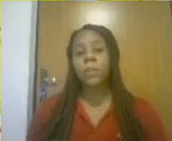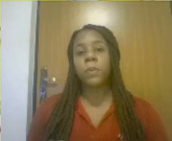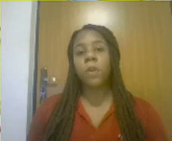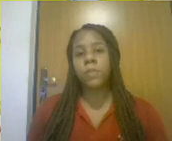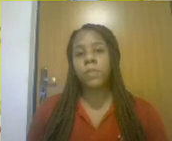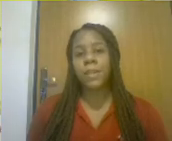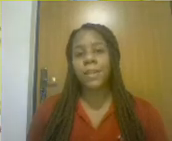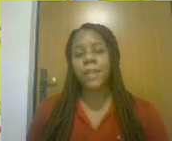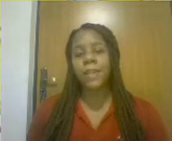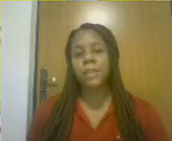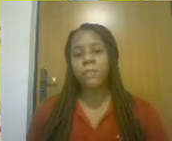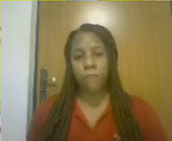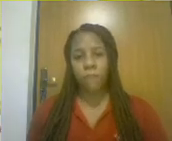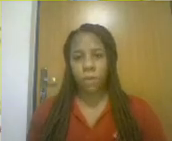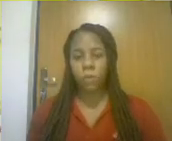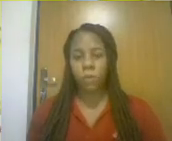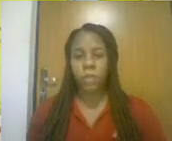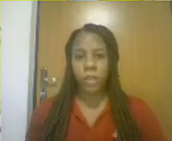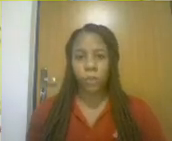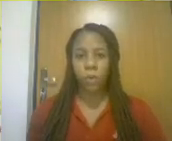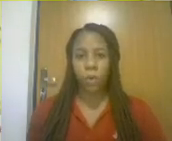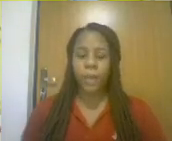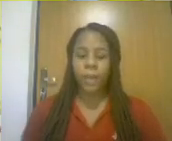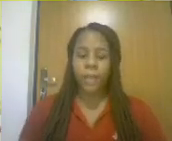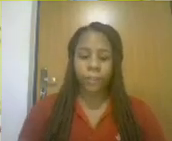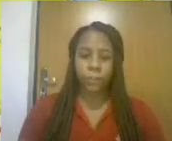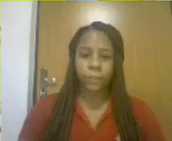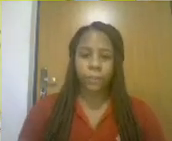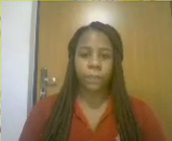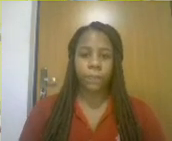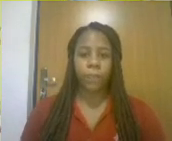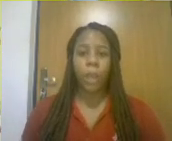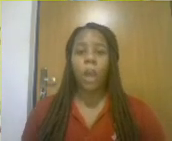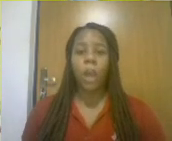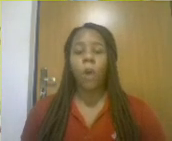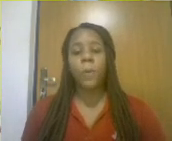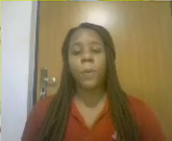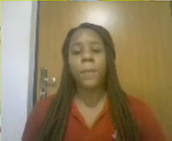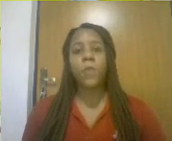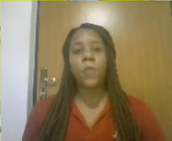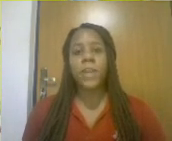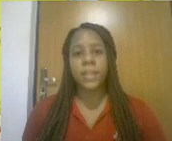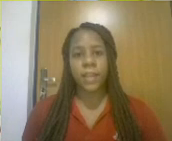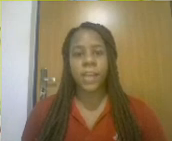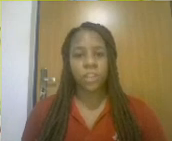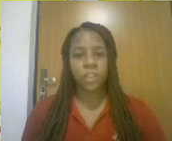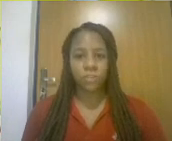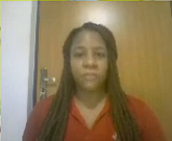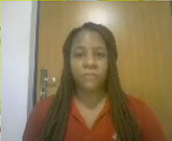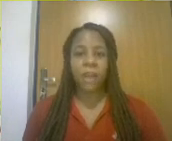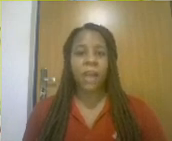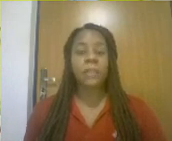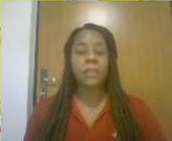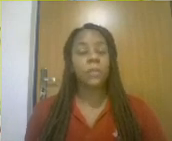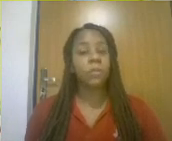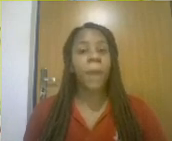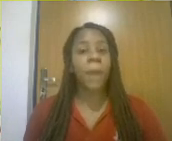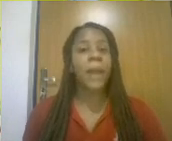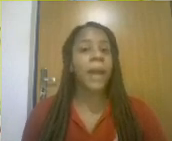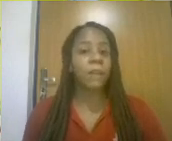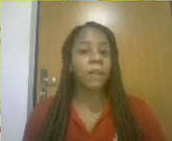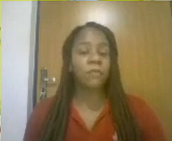para a gente poder conseguir desenvolver o texto com qualidade. O primeiro item que a gente vai falar são